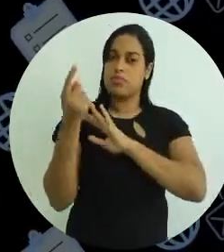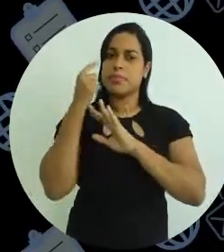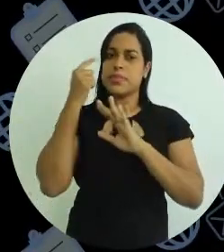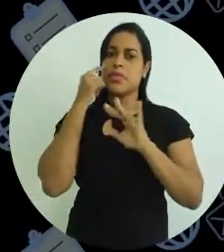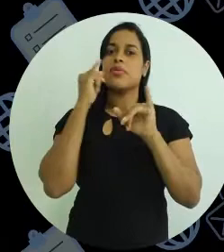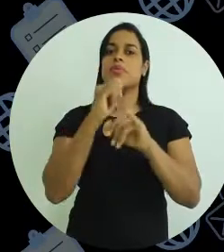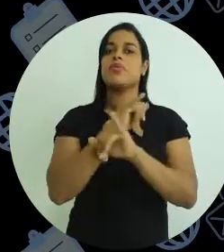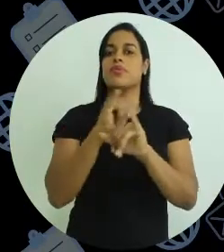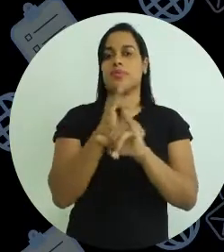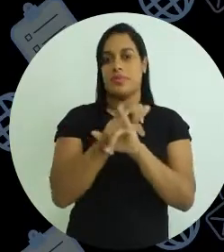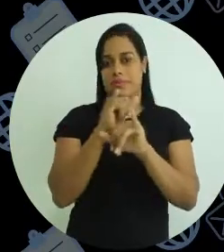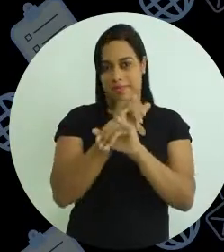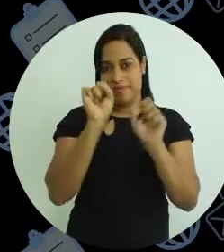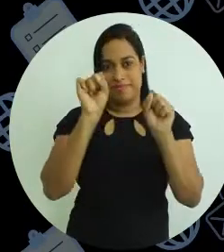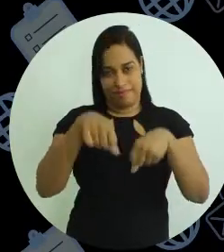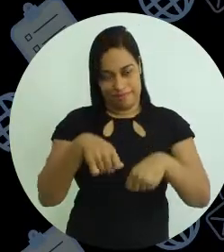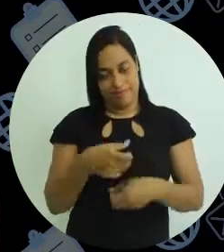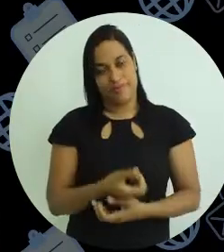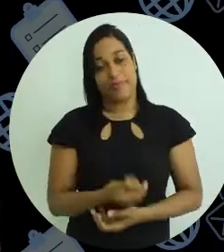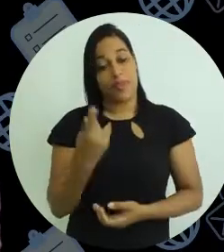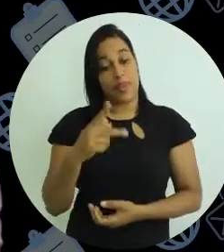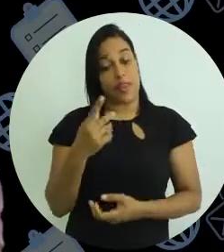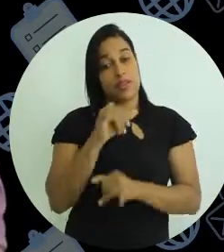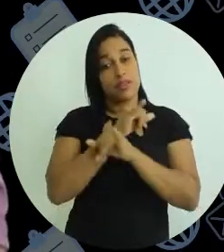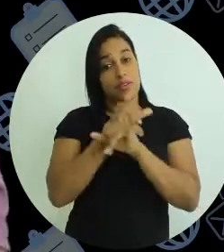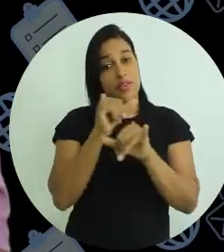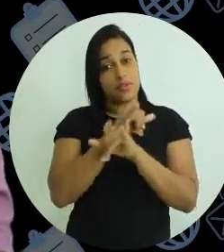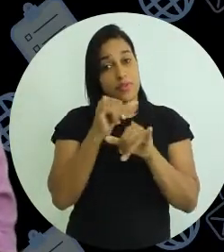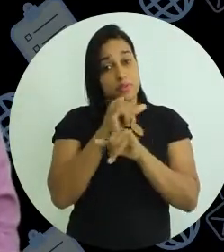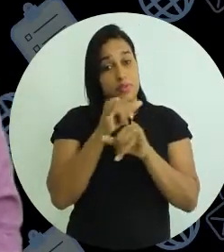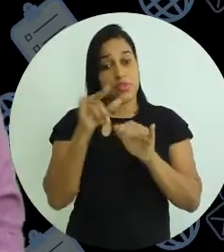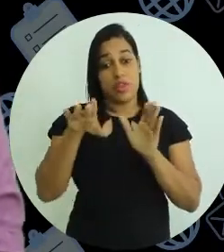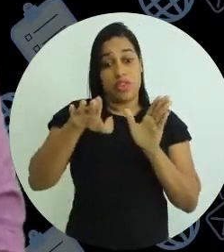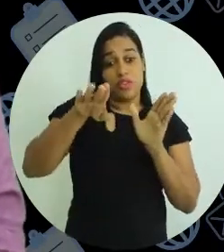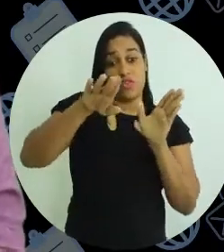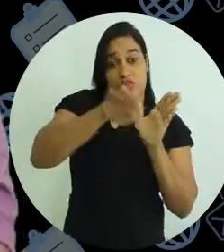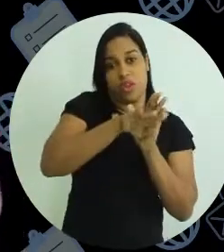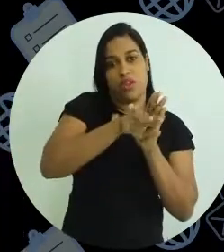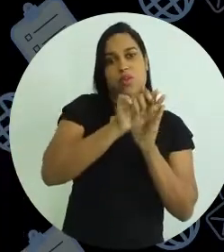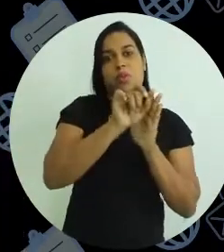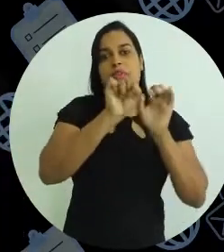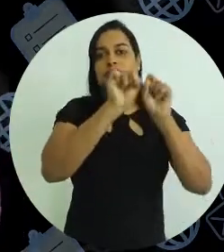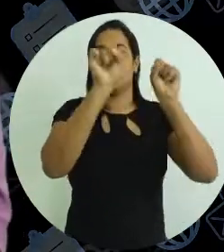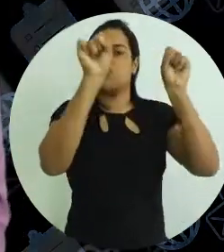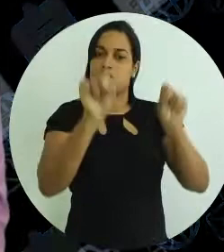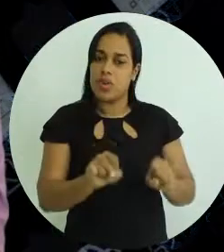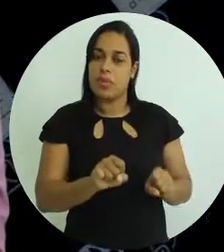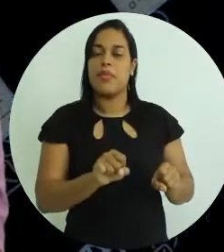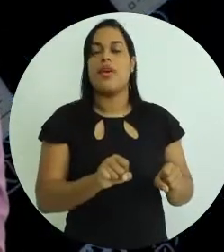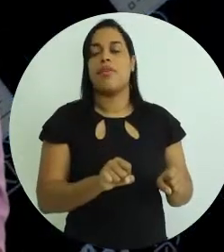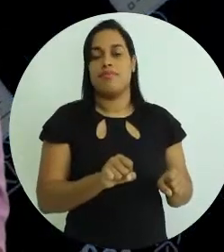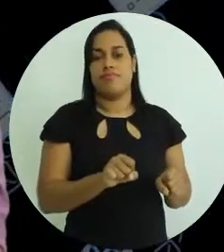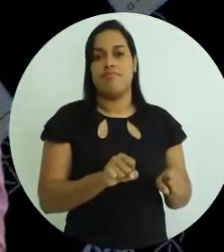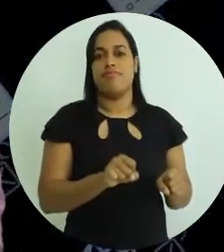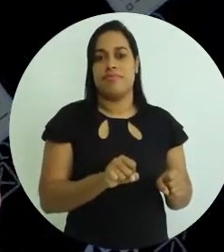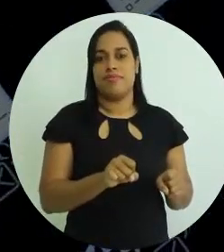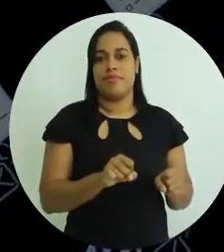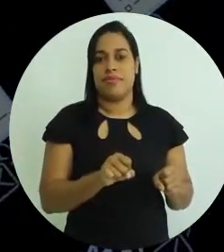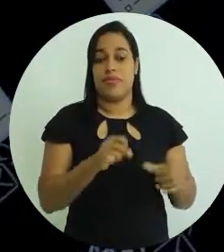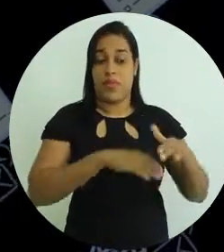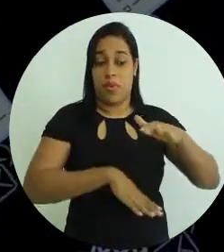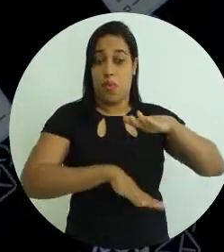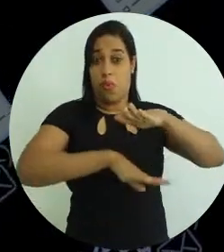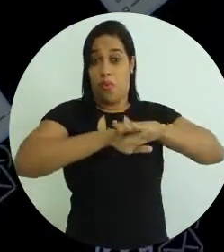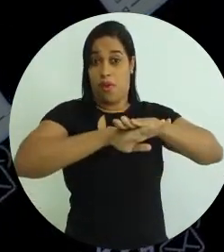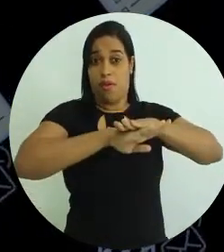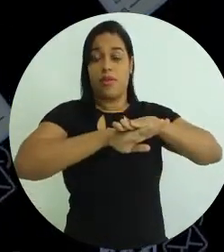de informação. Então essa informação ela vem daquele momento que o sistema registra uma venda, isso fica armazenado